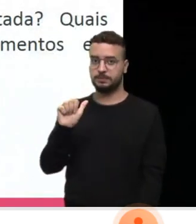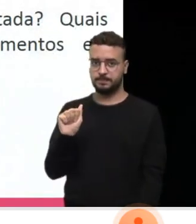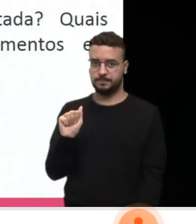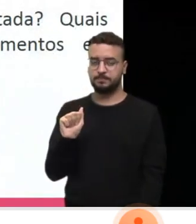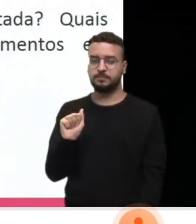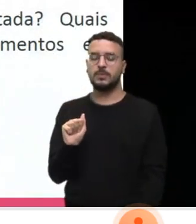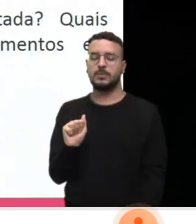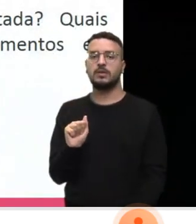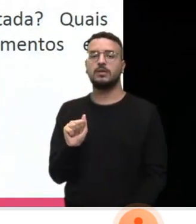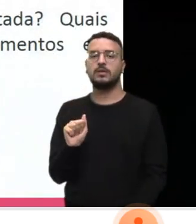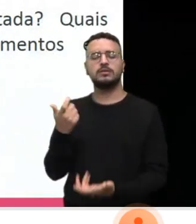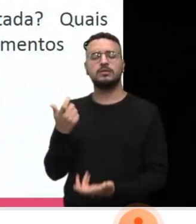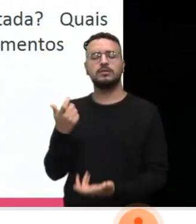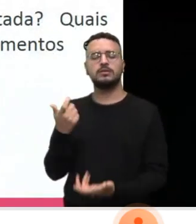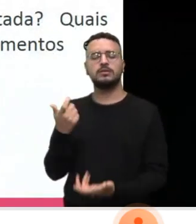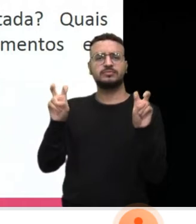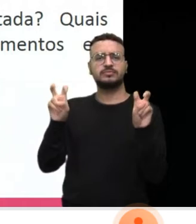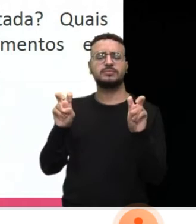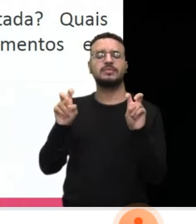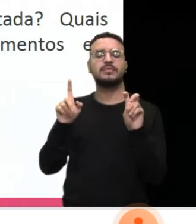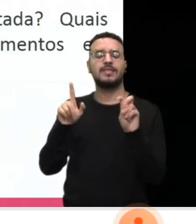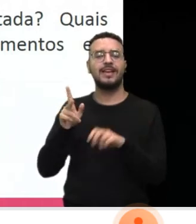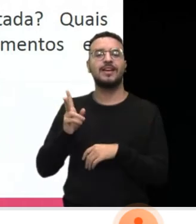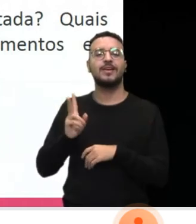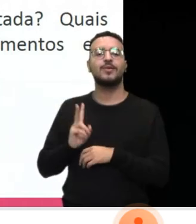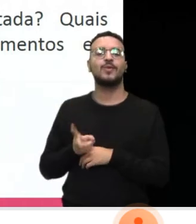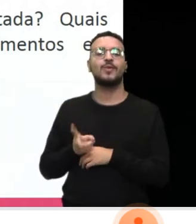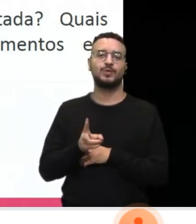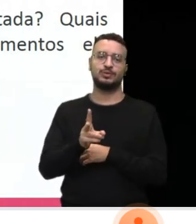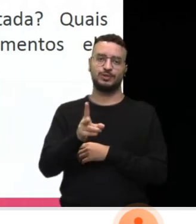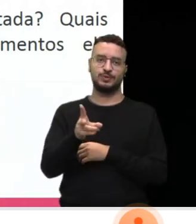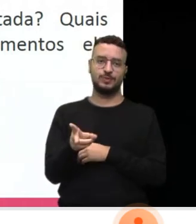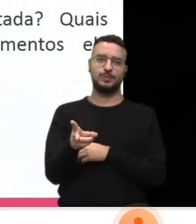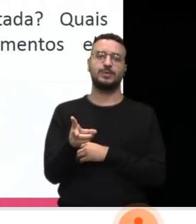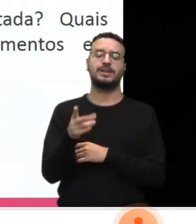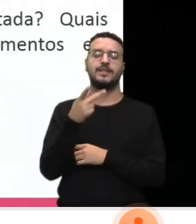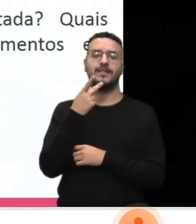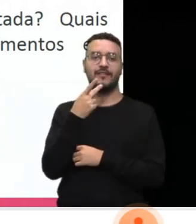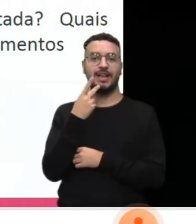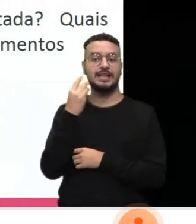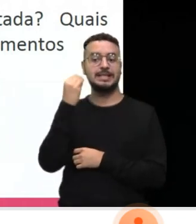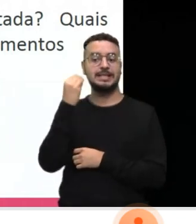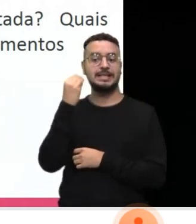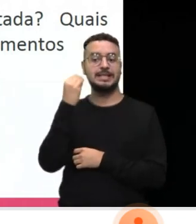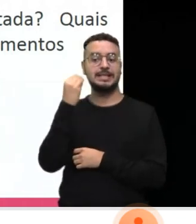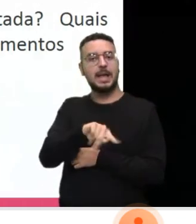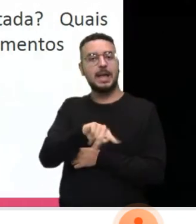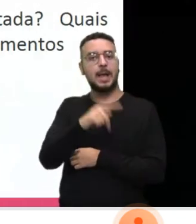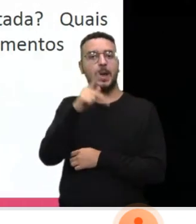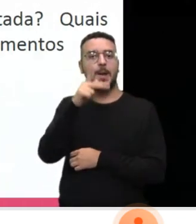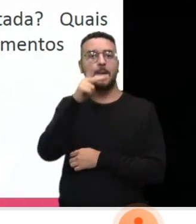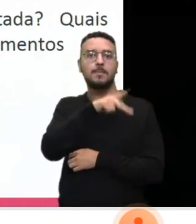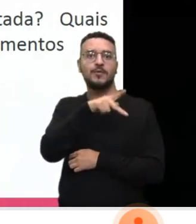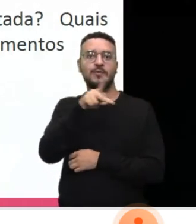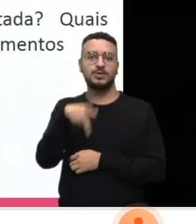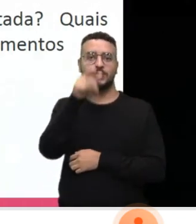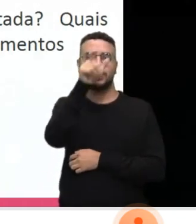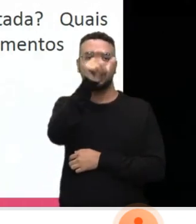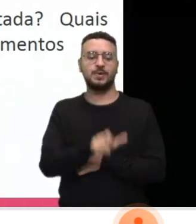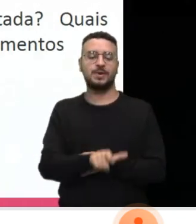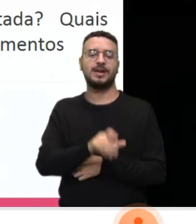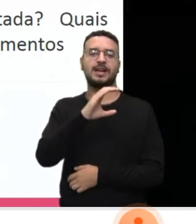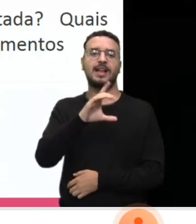nós vamos continuar, não é, falando da experiência da professora Cláudia, da escola regular, que